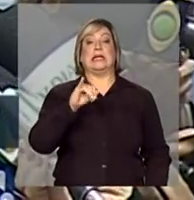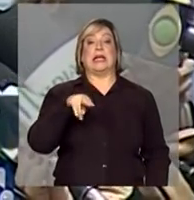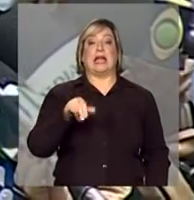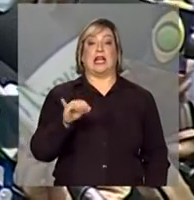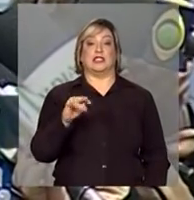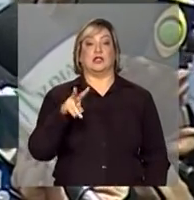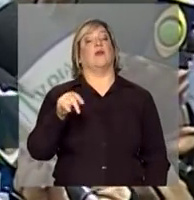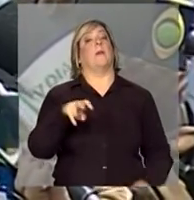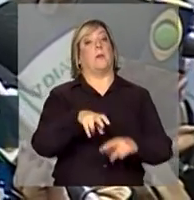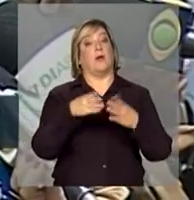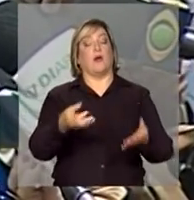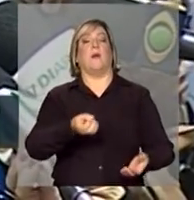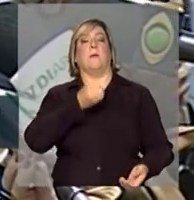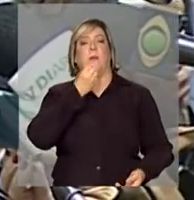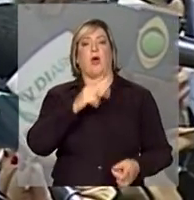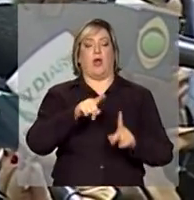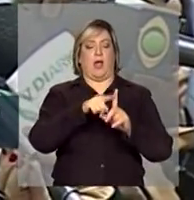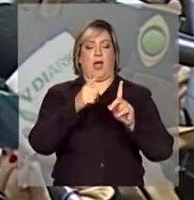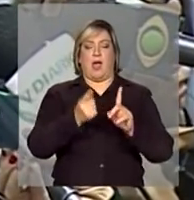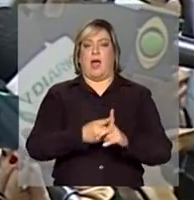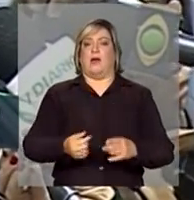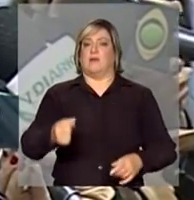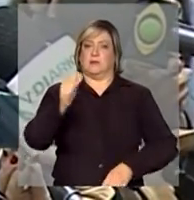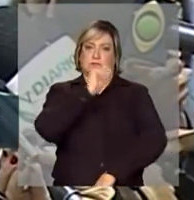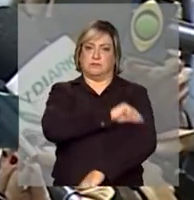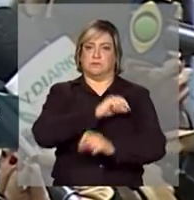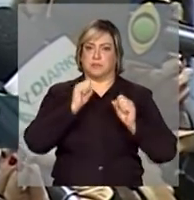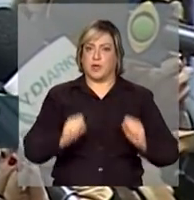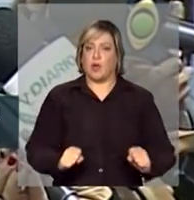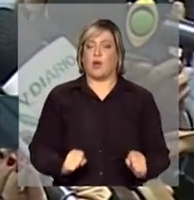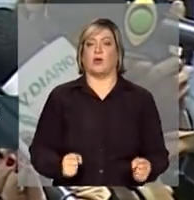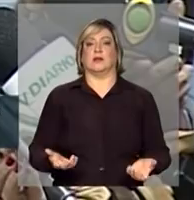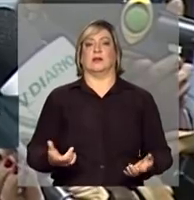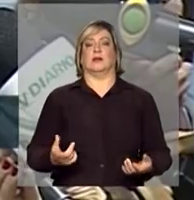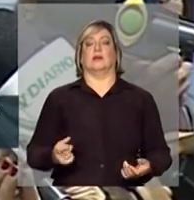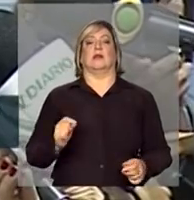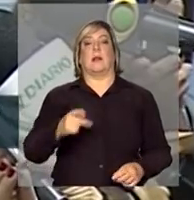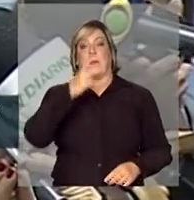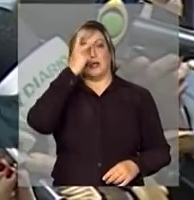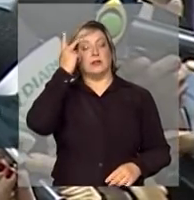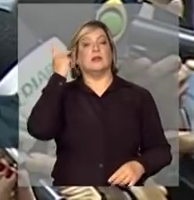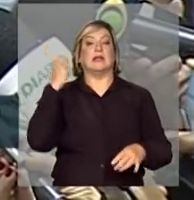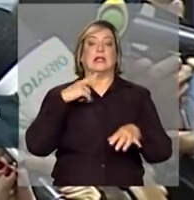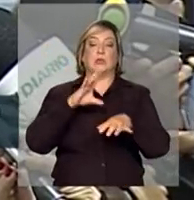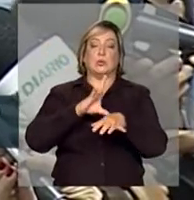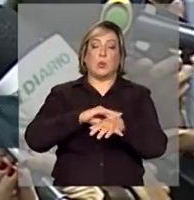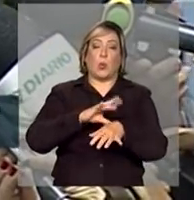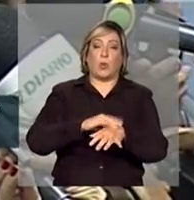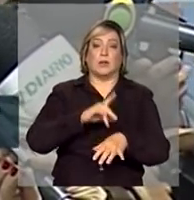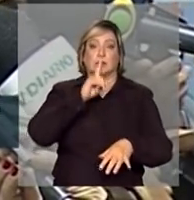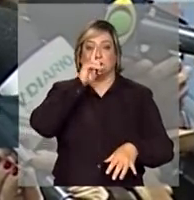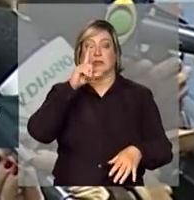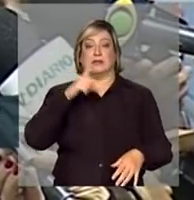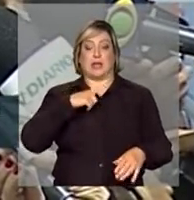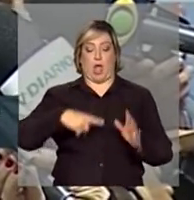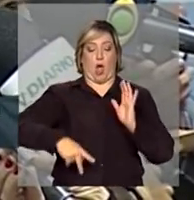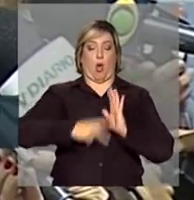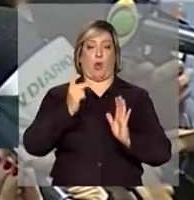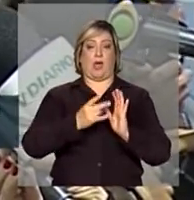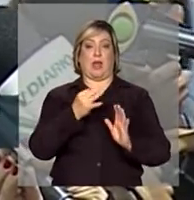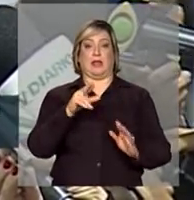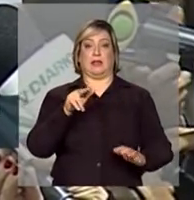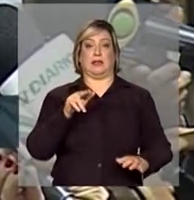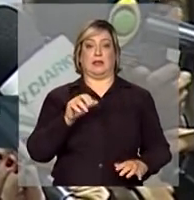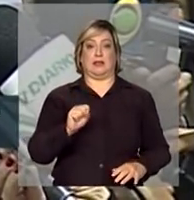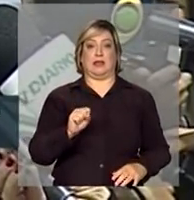que é fortemente recomendada para gestantes, é recomendada para pessoas que têm doenças crônicas, pessoas que são transplantados, que têm algum